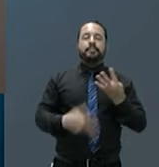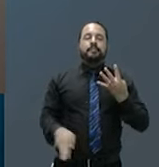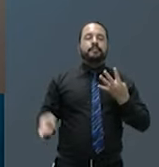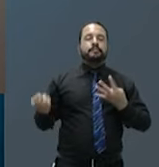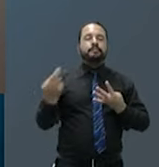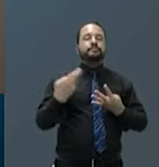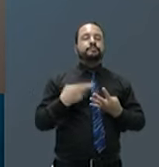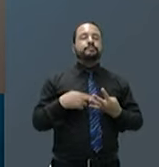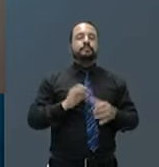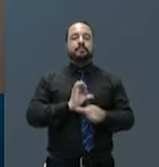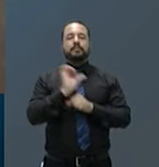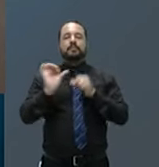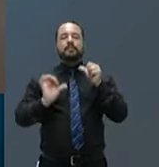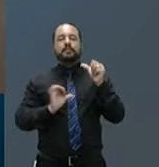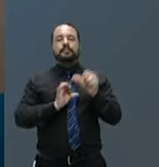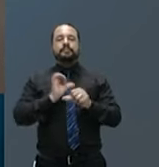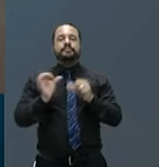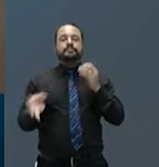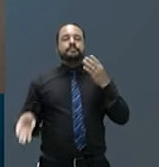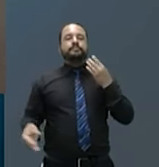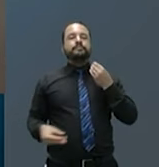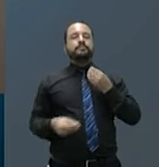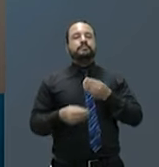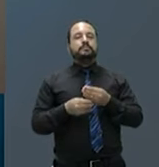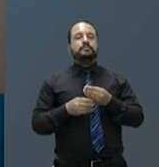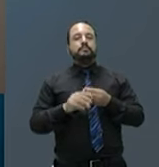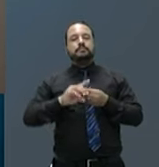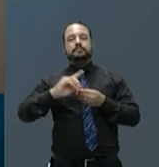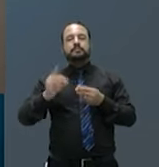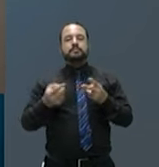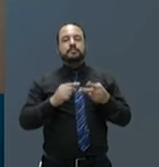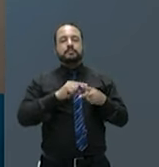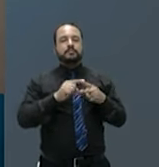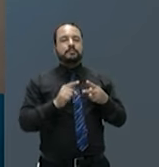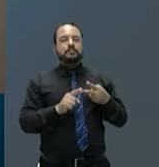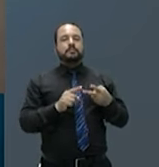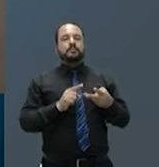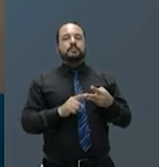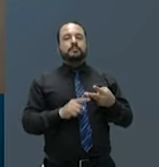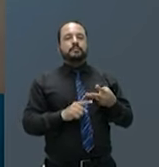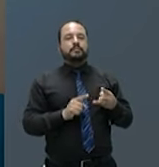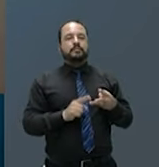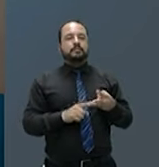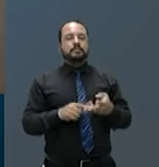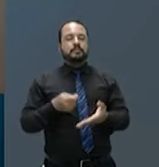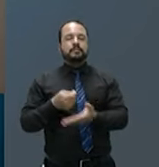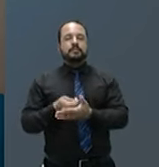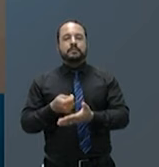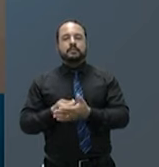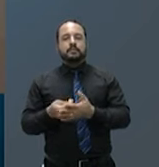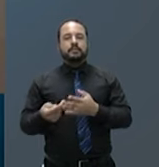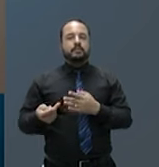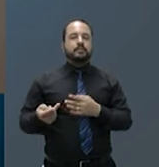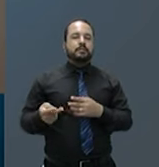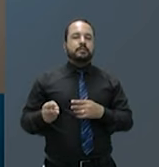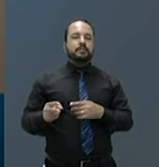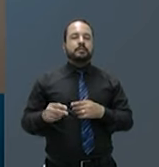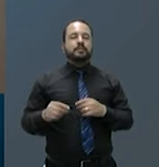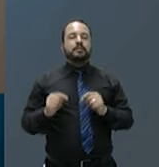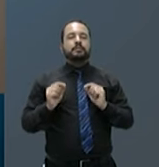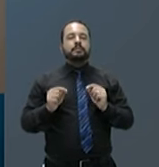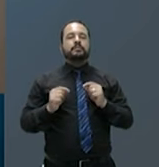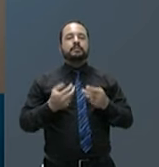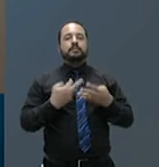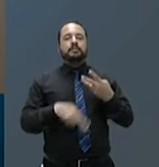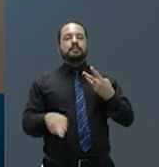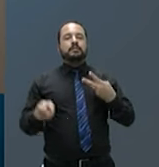seria a modificação, a integração ou a cassação de determinada decisão, onde manifestamente procedente seria o